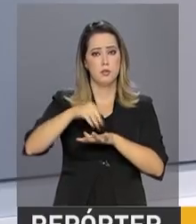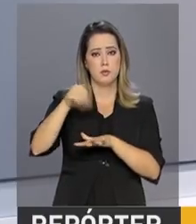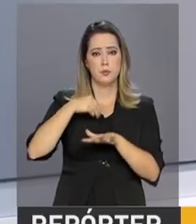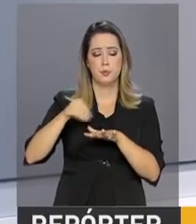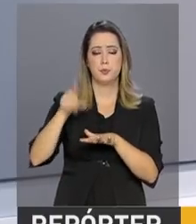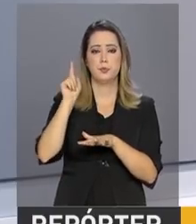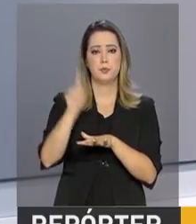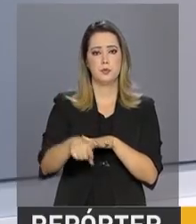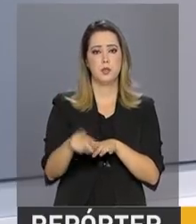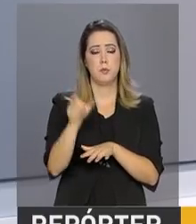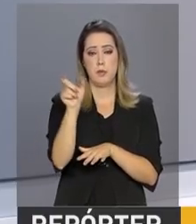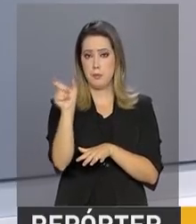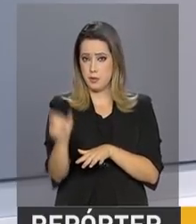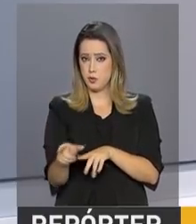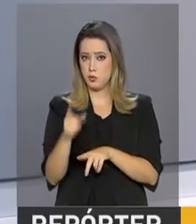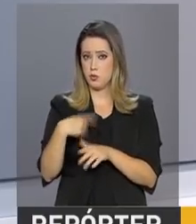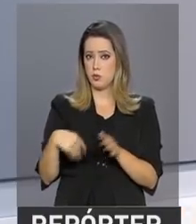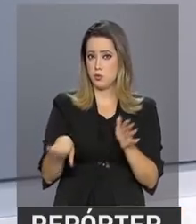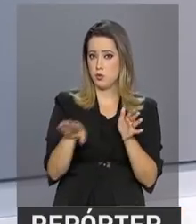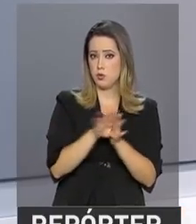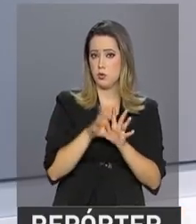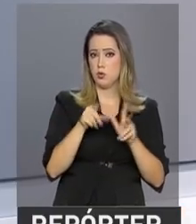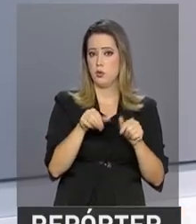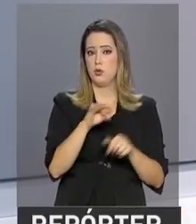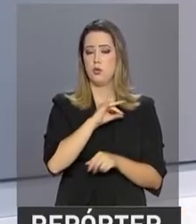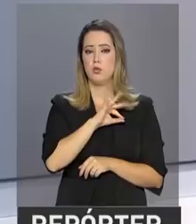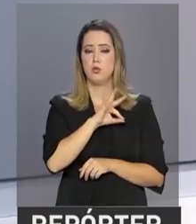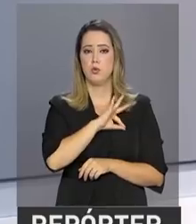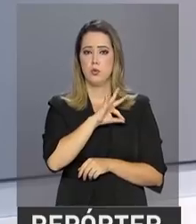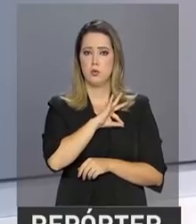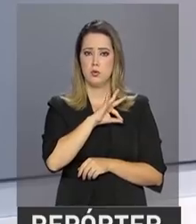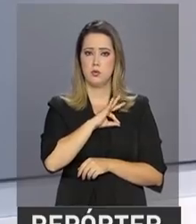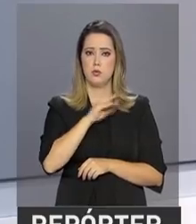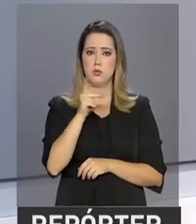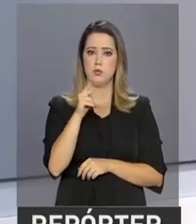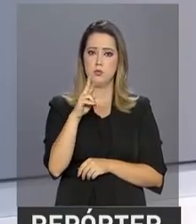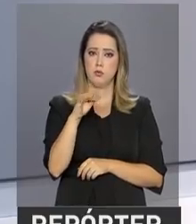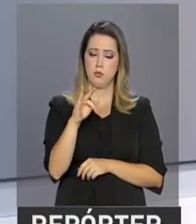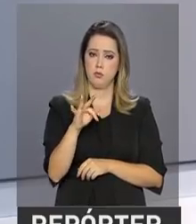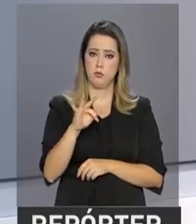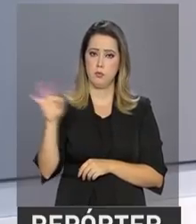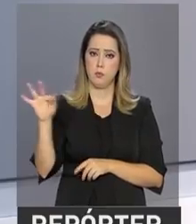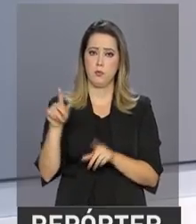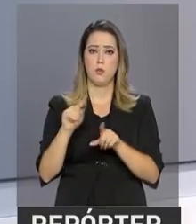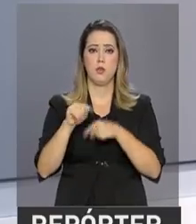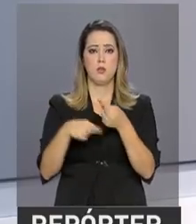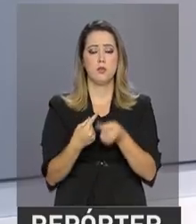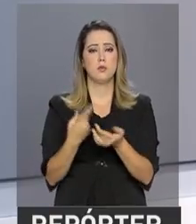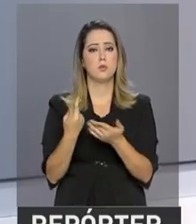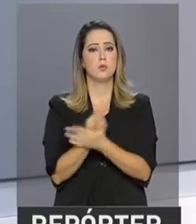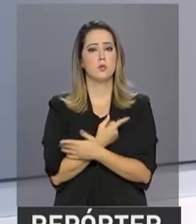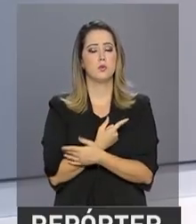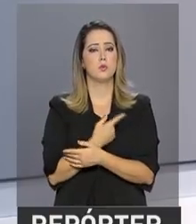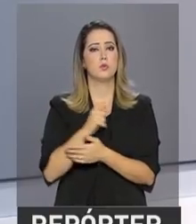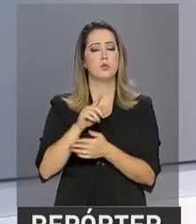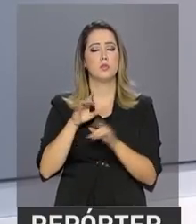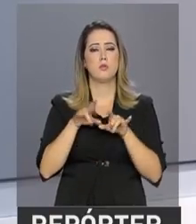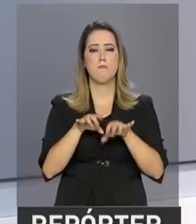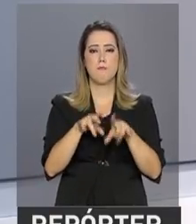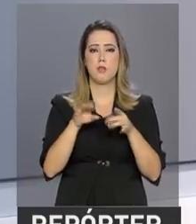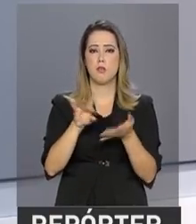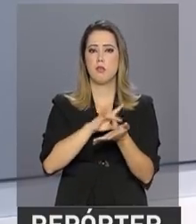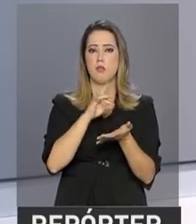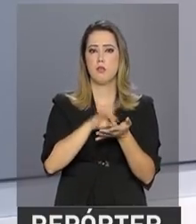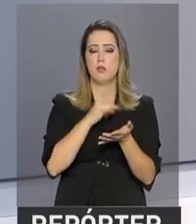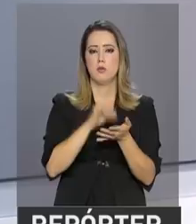registrada pela vítima chega a todos os policiais rodoviários federais após realizado o registro uma mensagem o